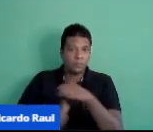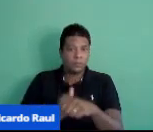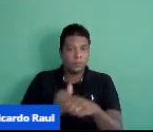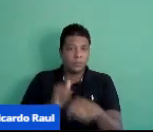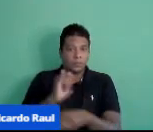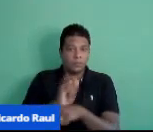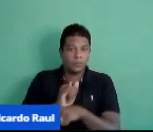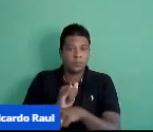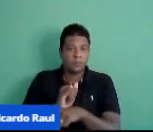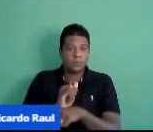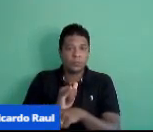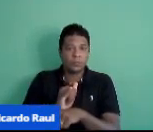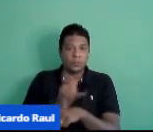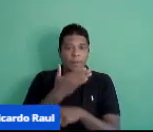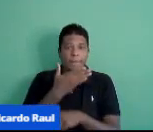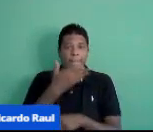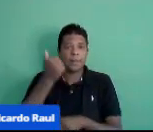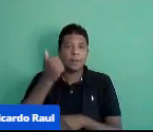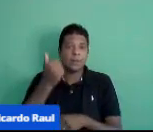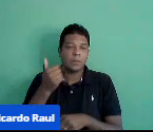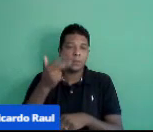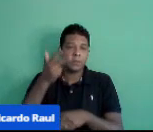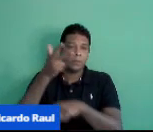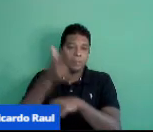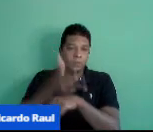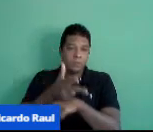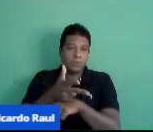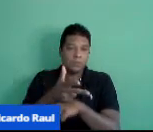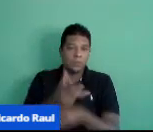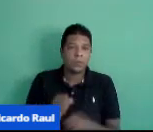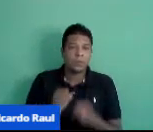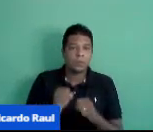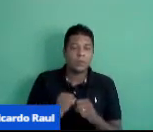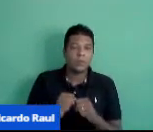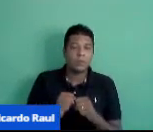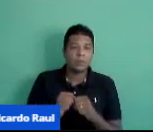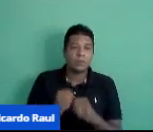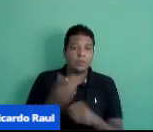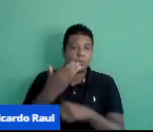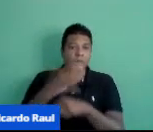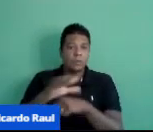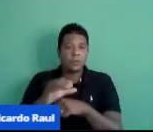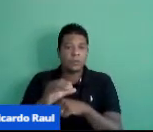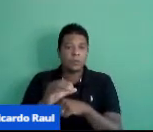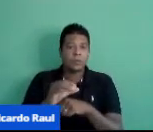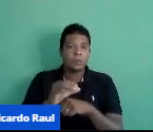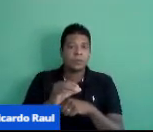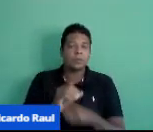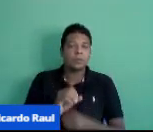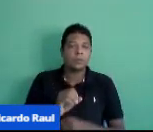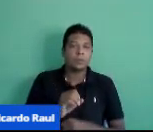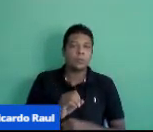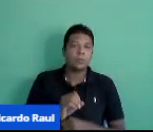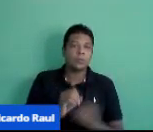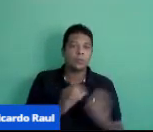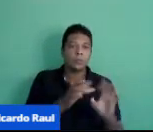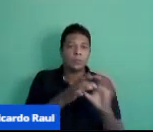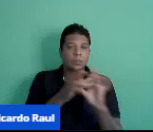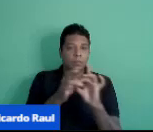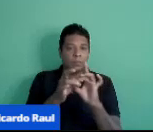o YouTube possibilita compartilhar link, né? Fica mais fácil em determinados momentos.